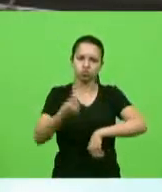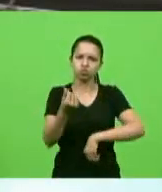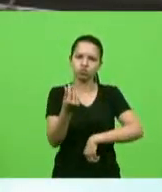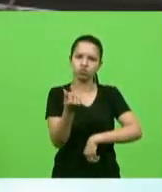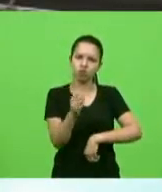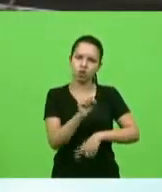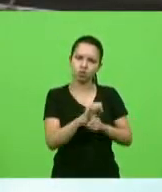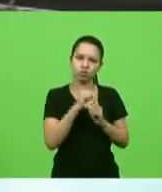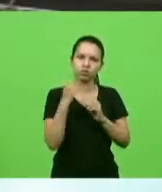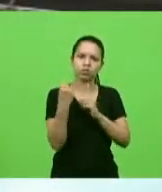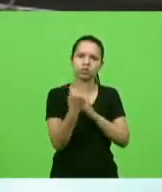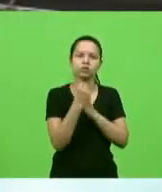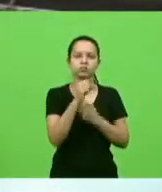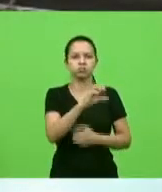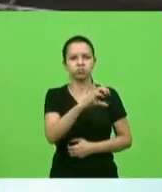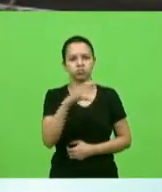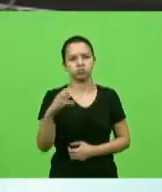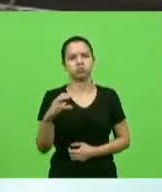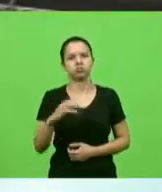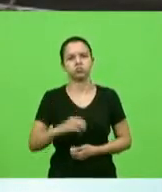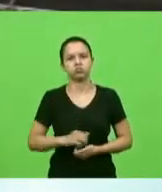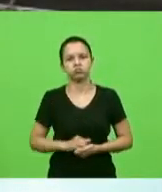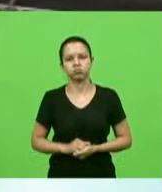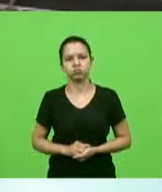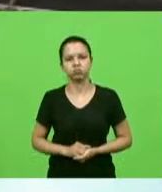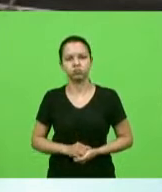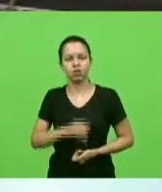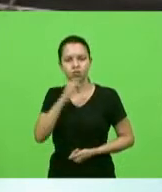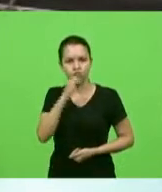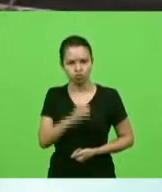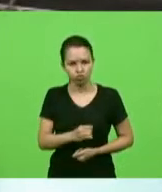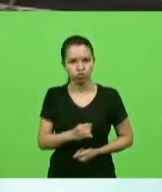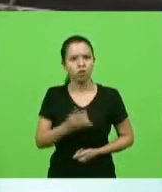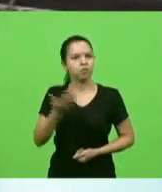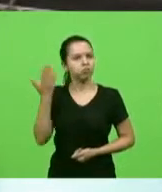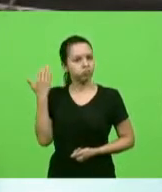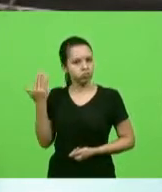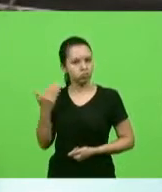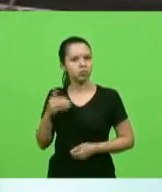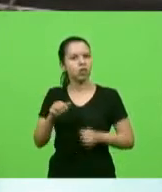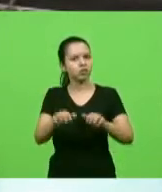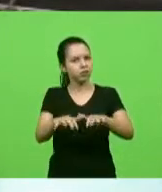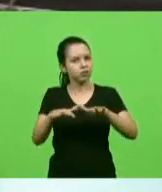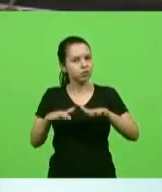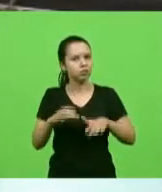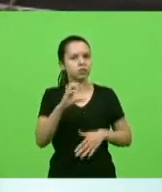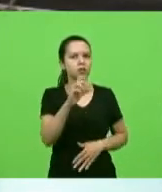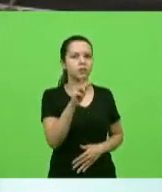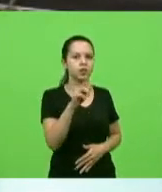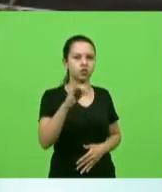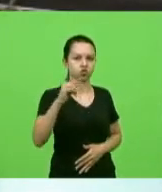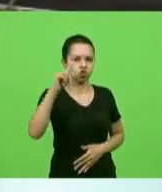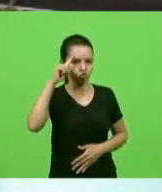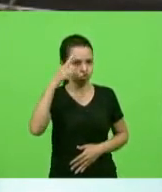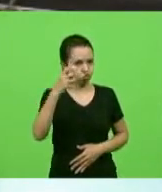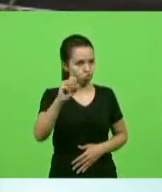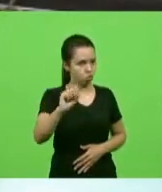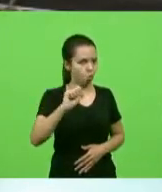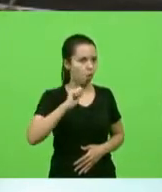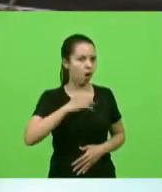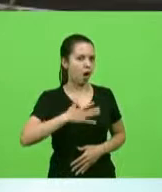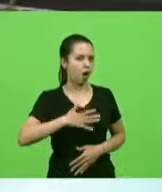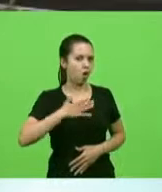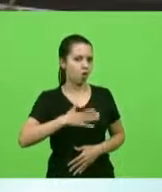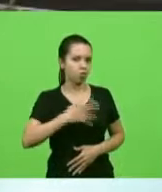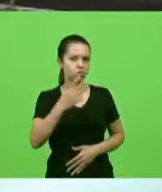da sociedade catarinense. Afirmava eu naquela sessão da CPI, no dia 18 de